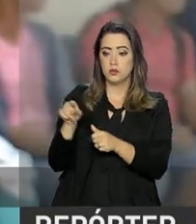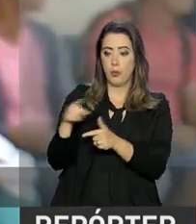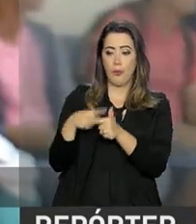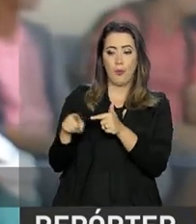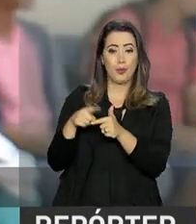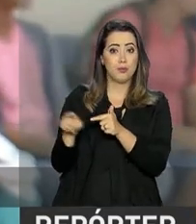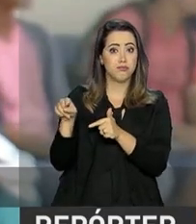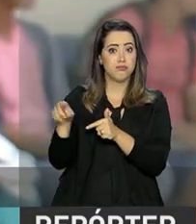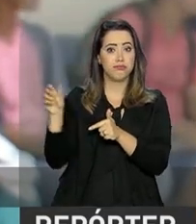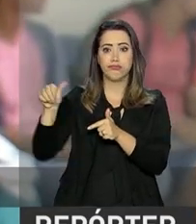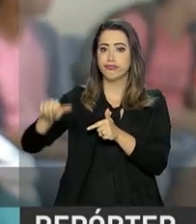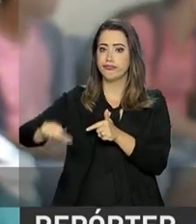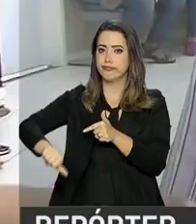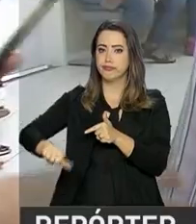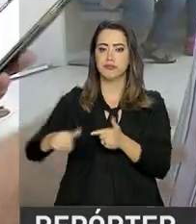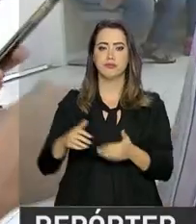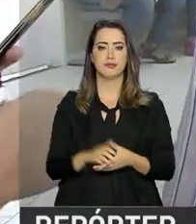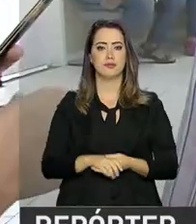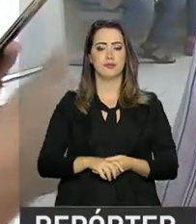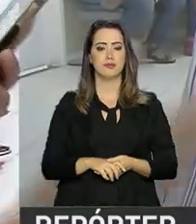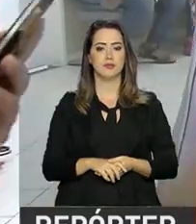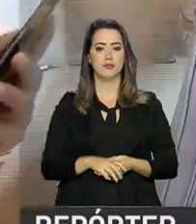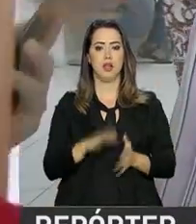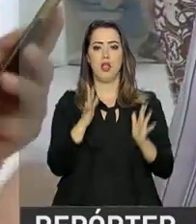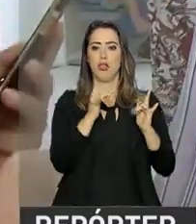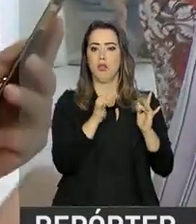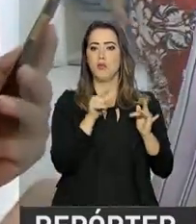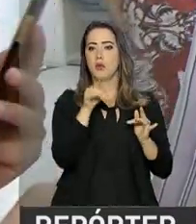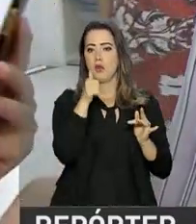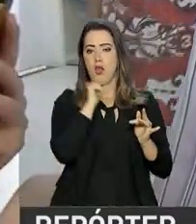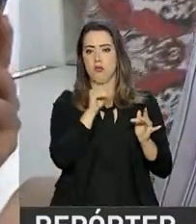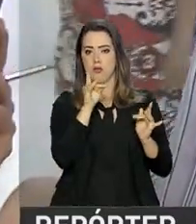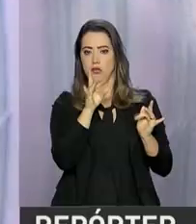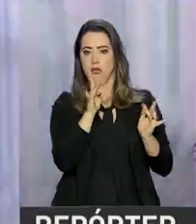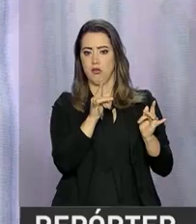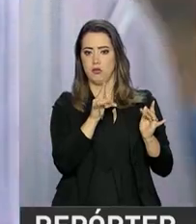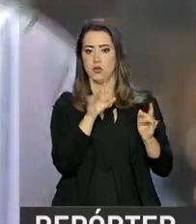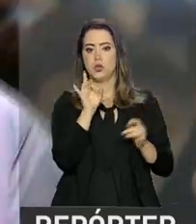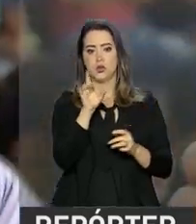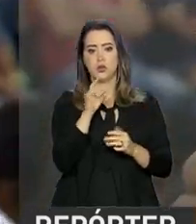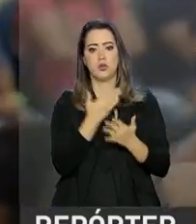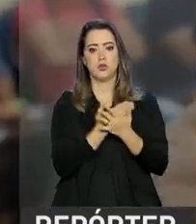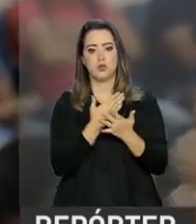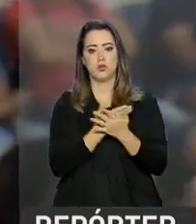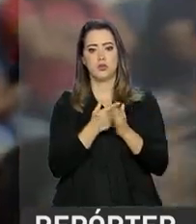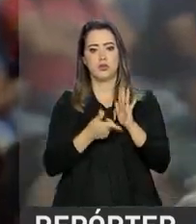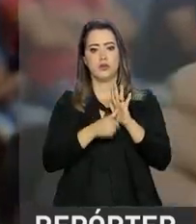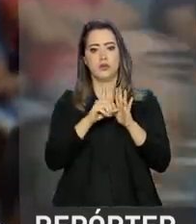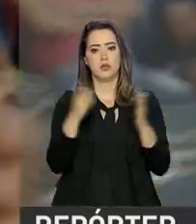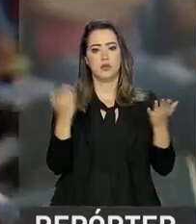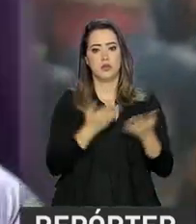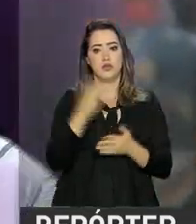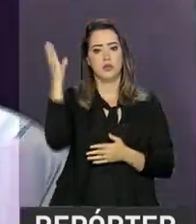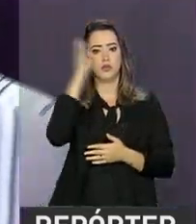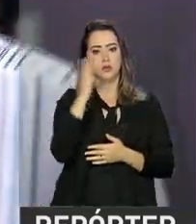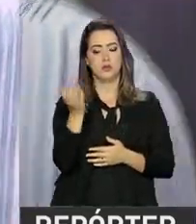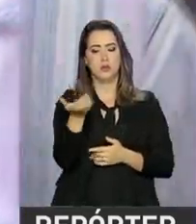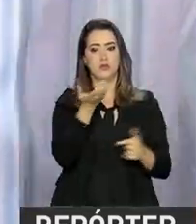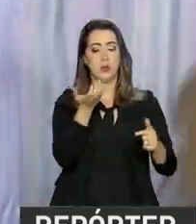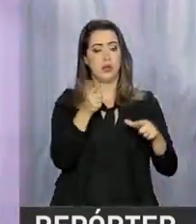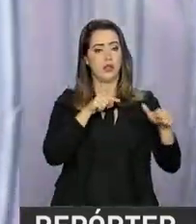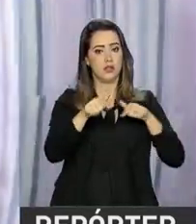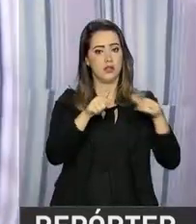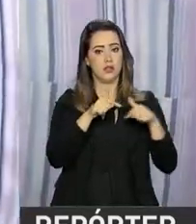passando por essa situação. A namorada de Jansen também só estudava no país de origem e no Brasil quer trabalhar